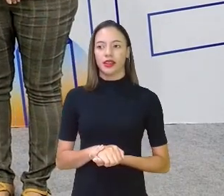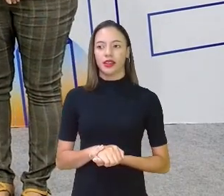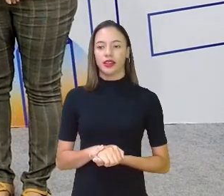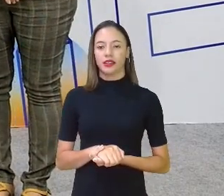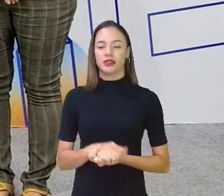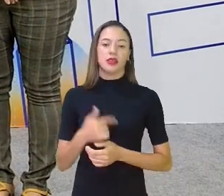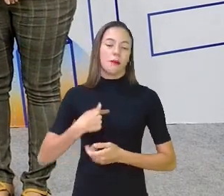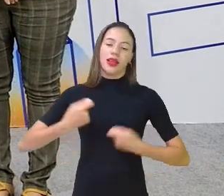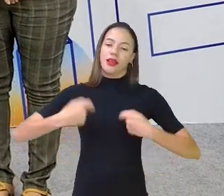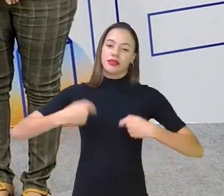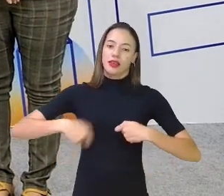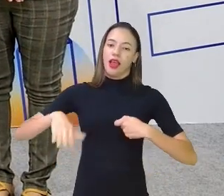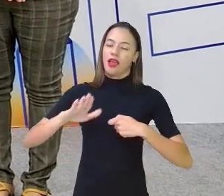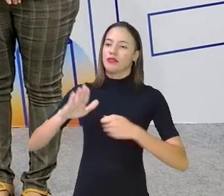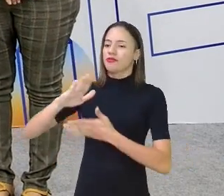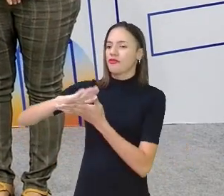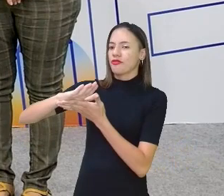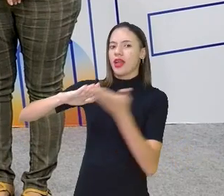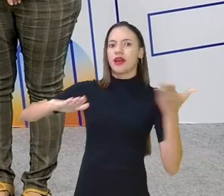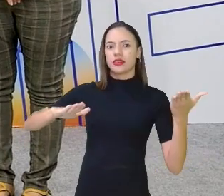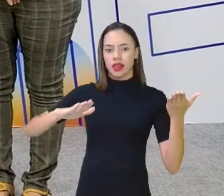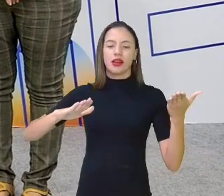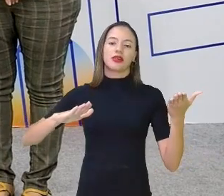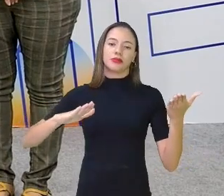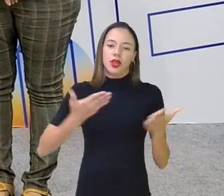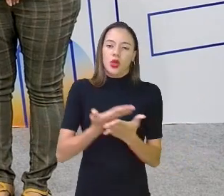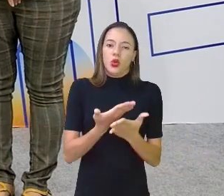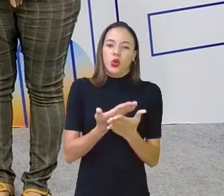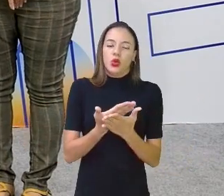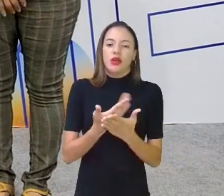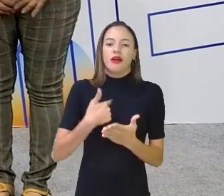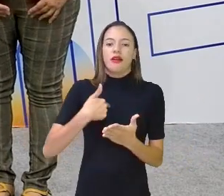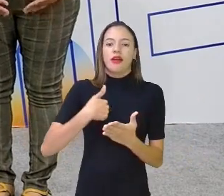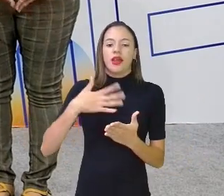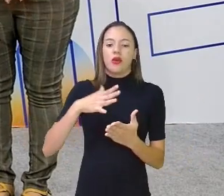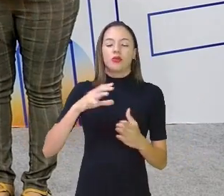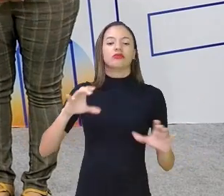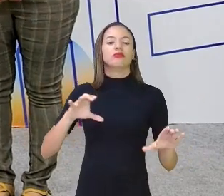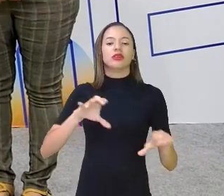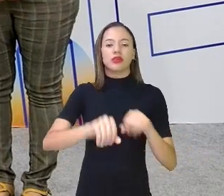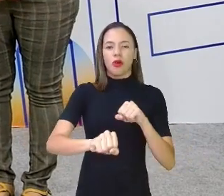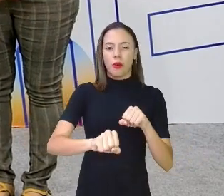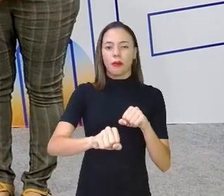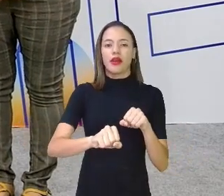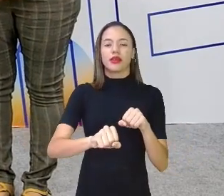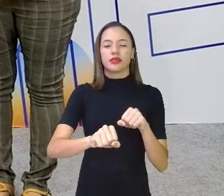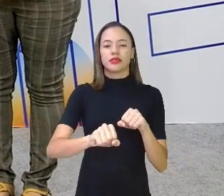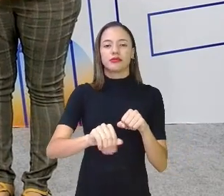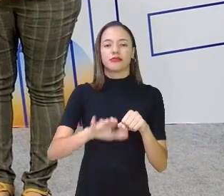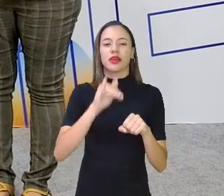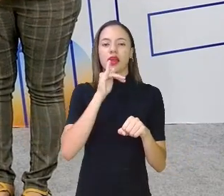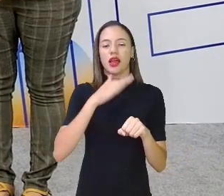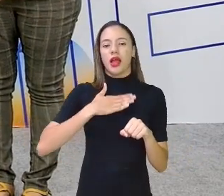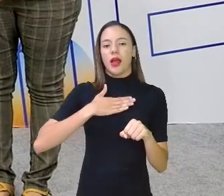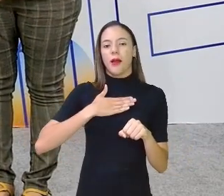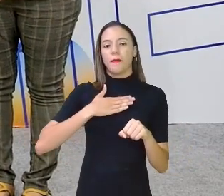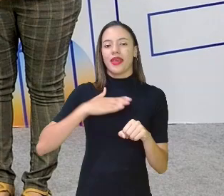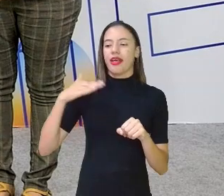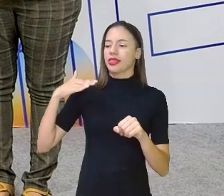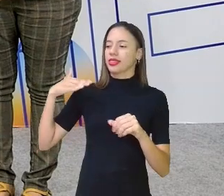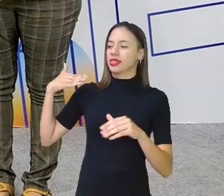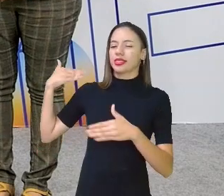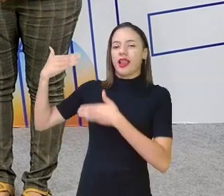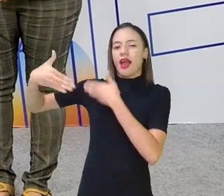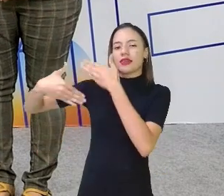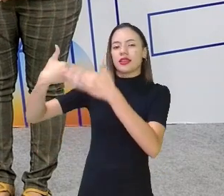tive que viajar bastante. Terminei a minha carreira, agora estou na Suíça, formando